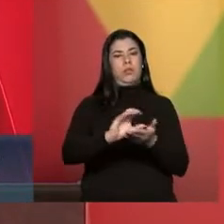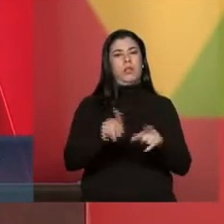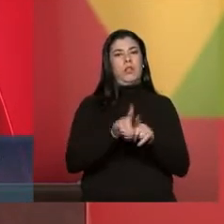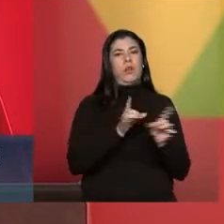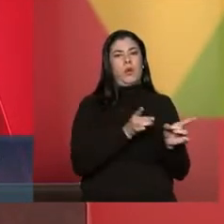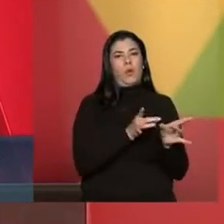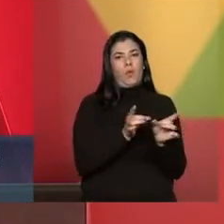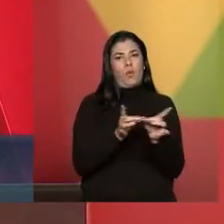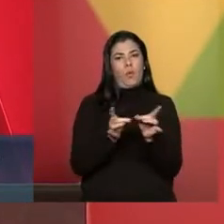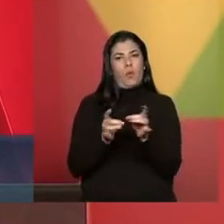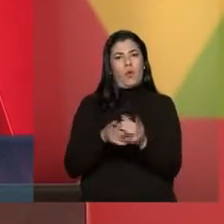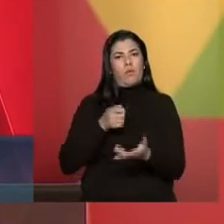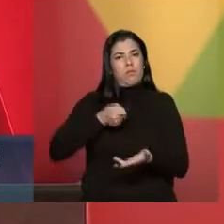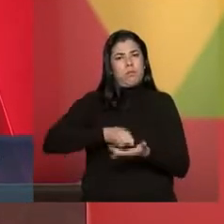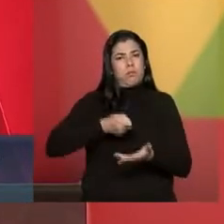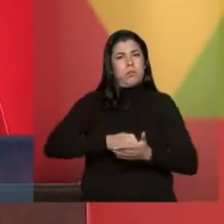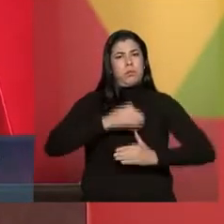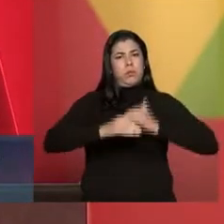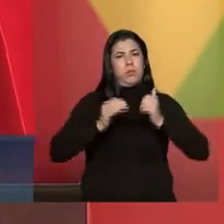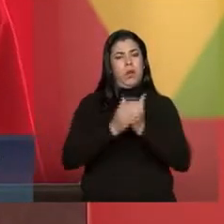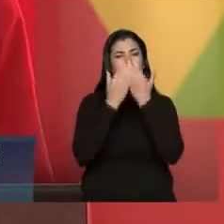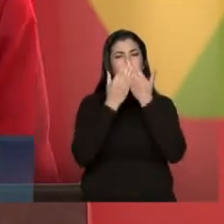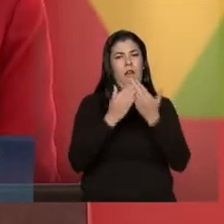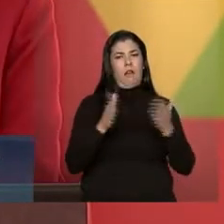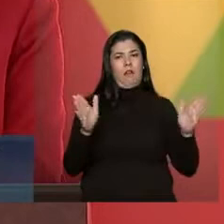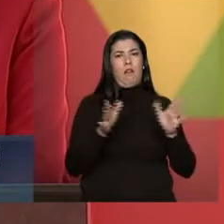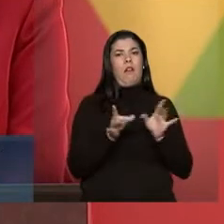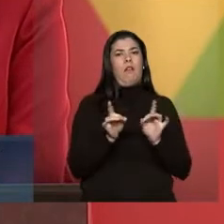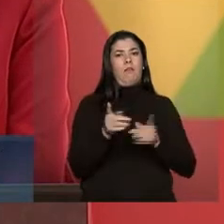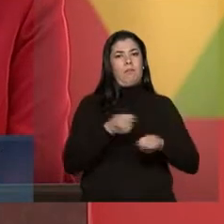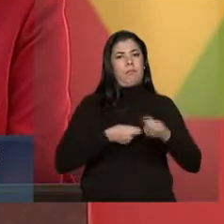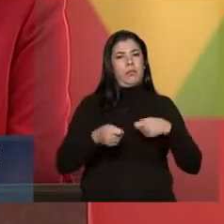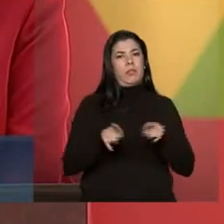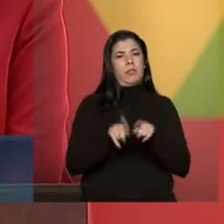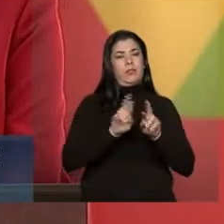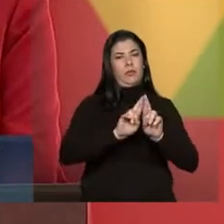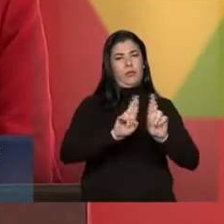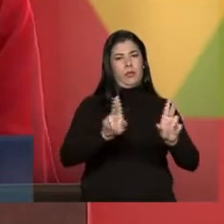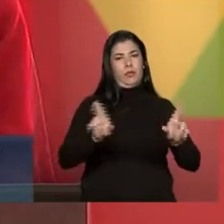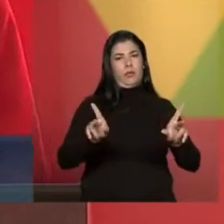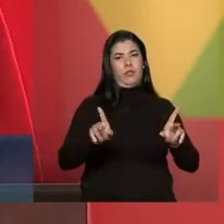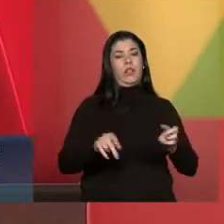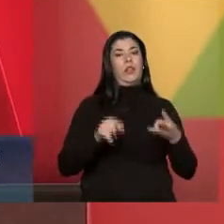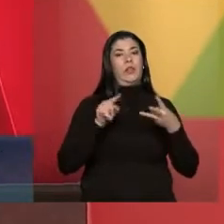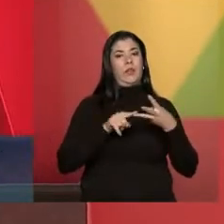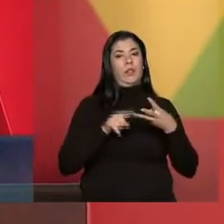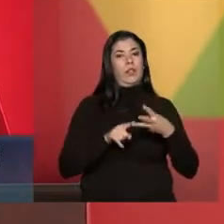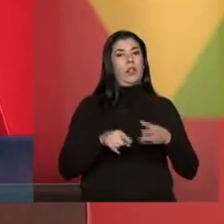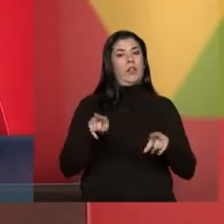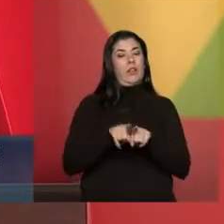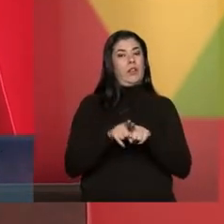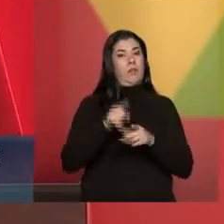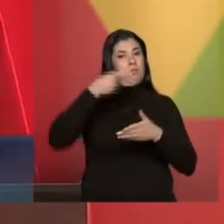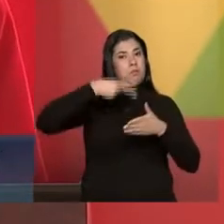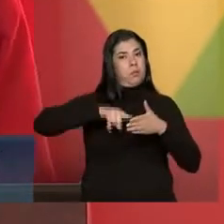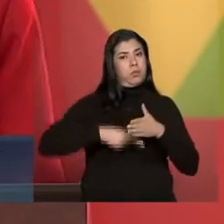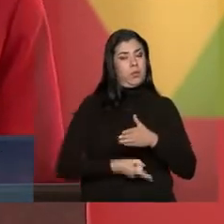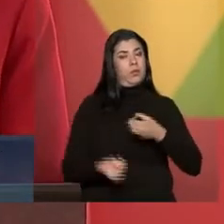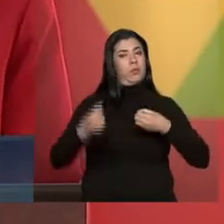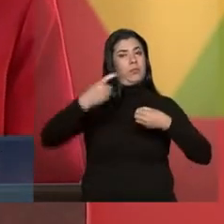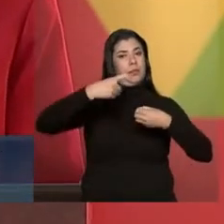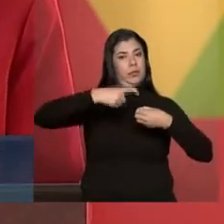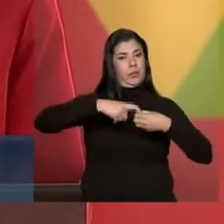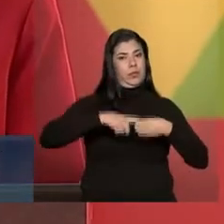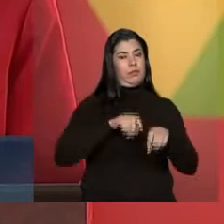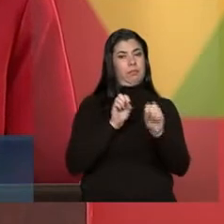comércio cada vez mais intenso e aberto e diversificado, e o aprofundamento de parcerias